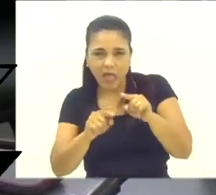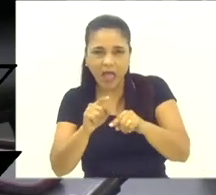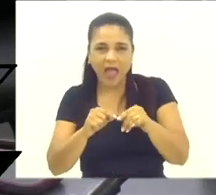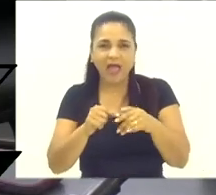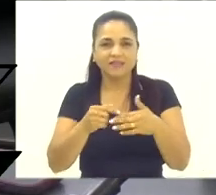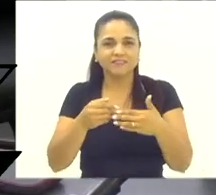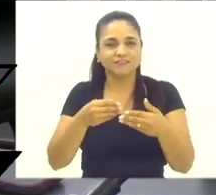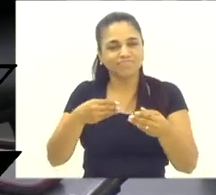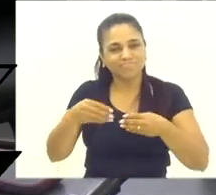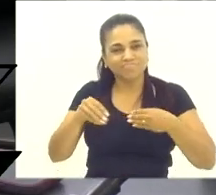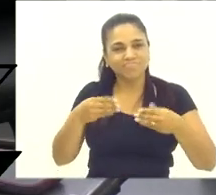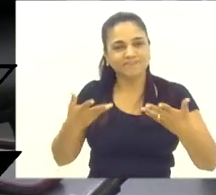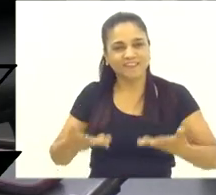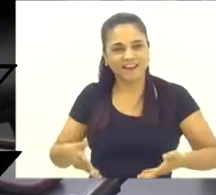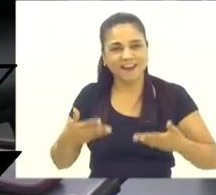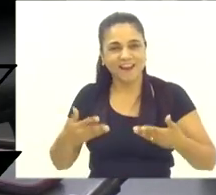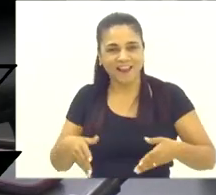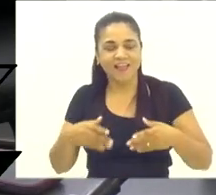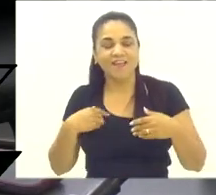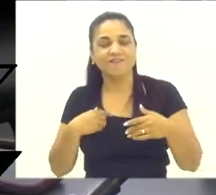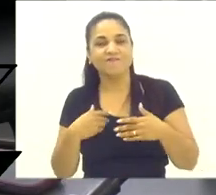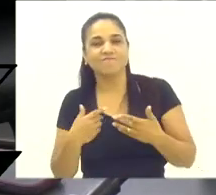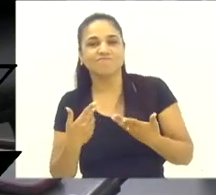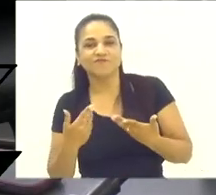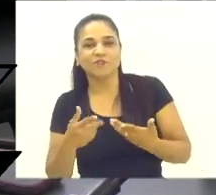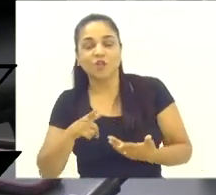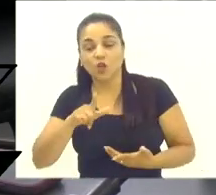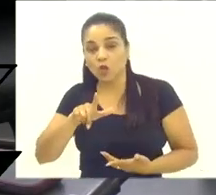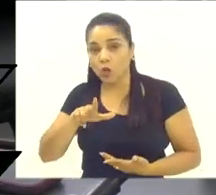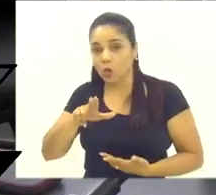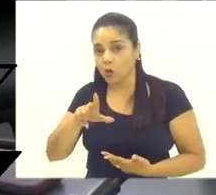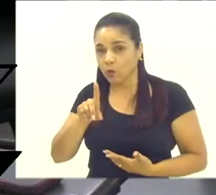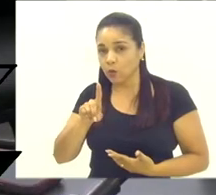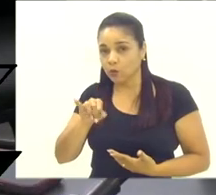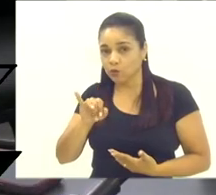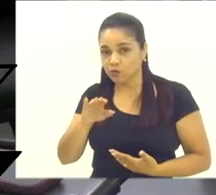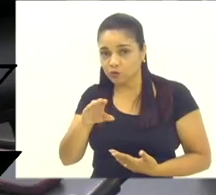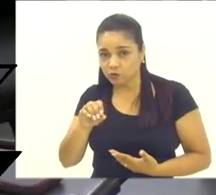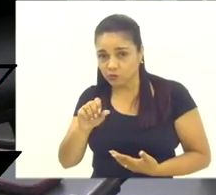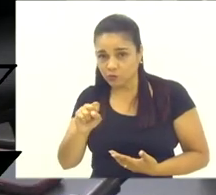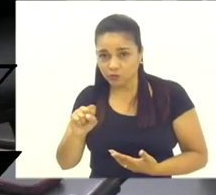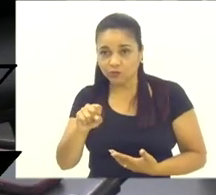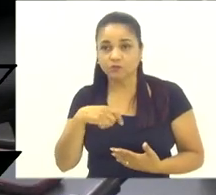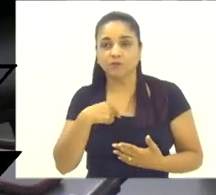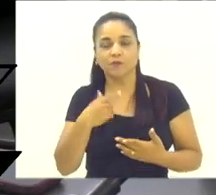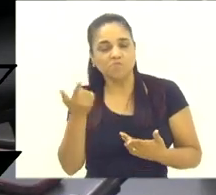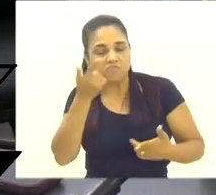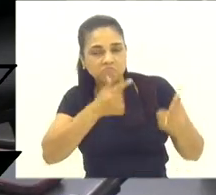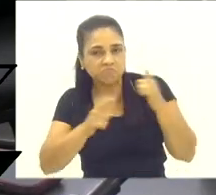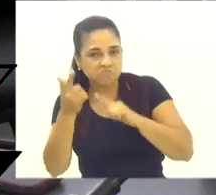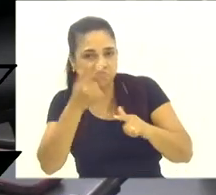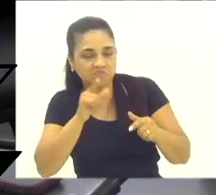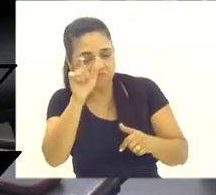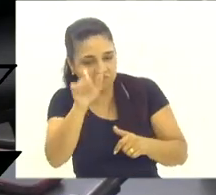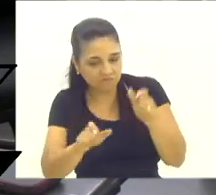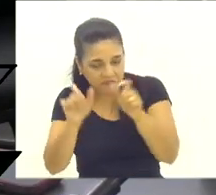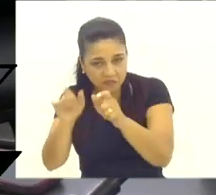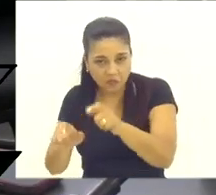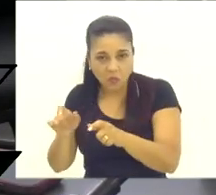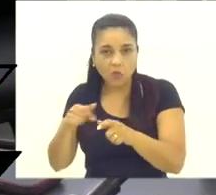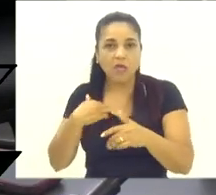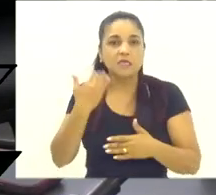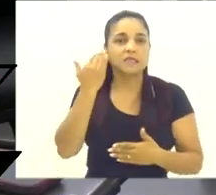mais lúdicos de uma certa maneira para que as pessoas consigam porque a tecnologia é um